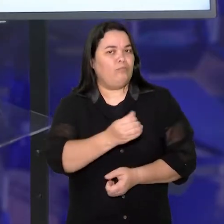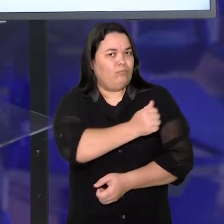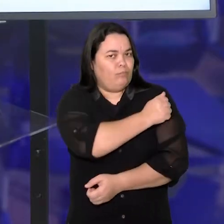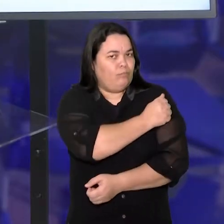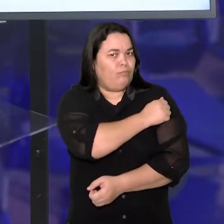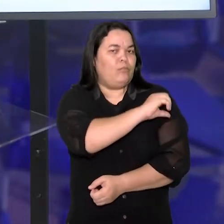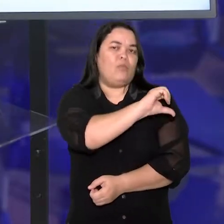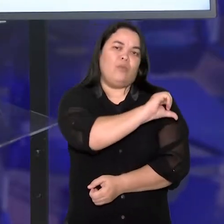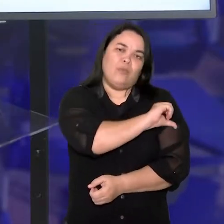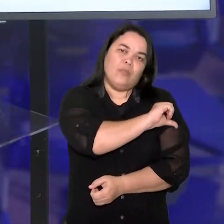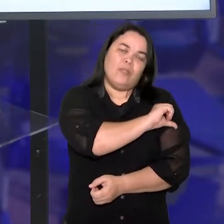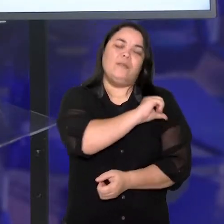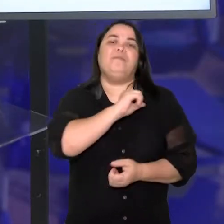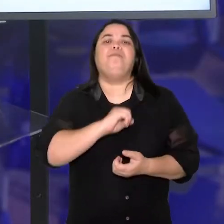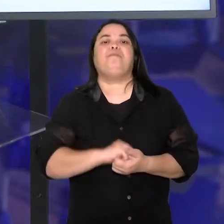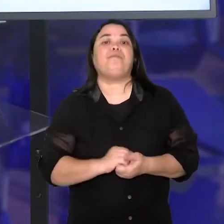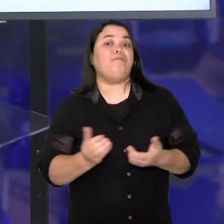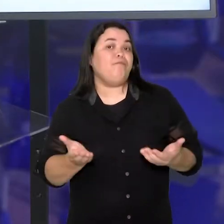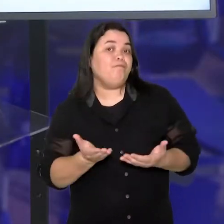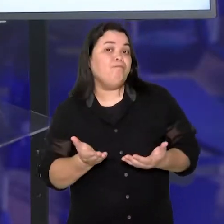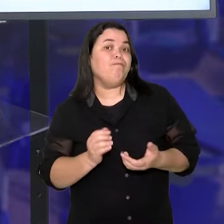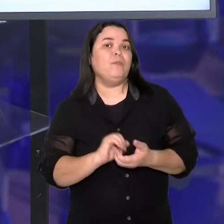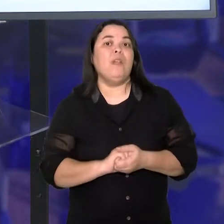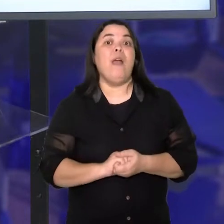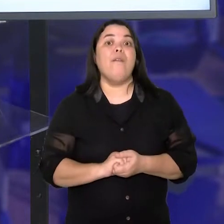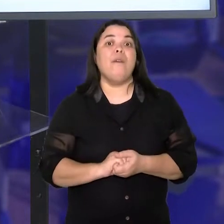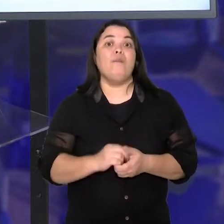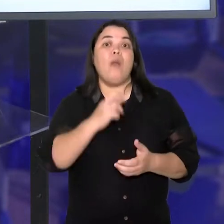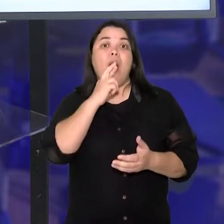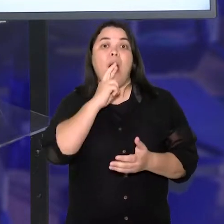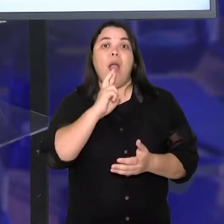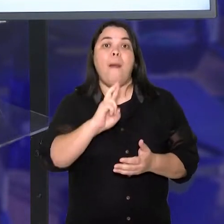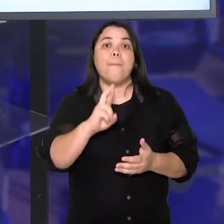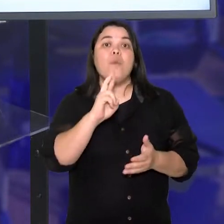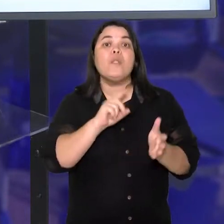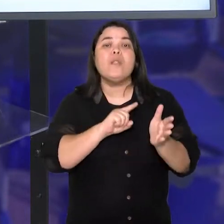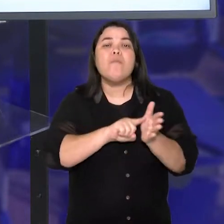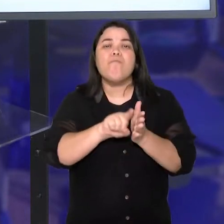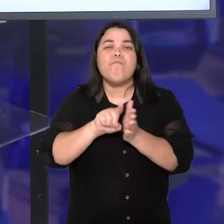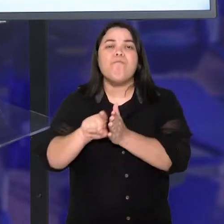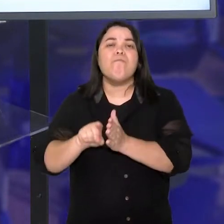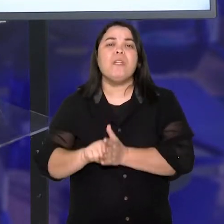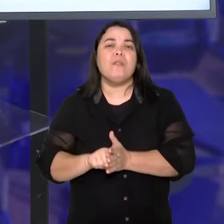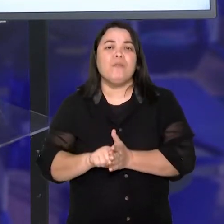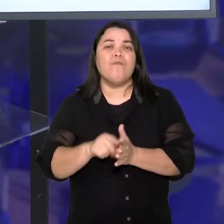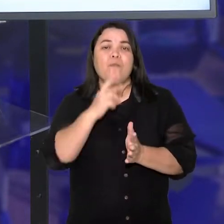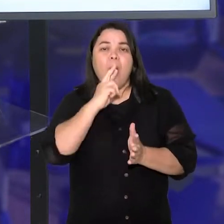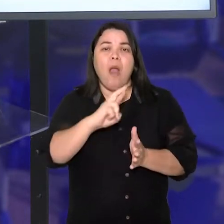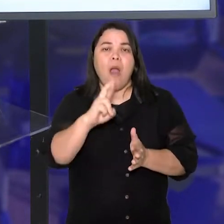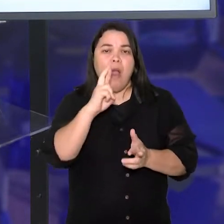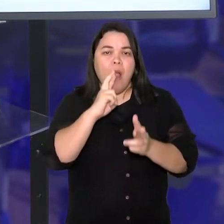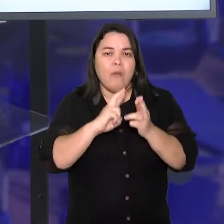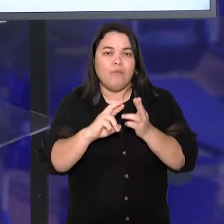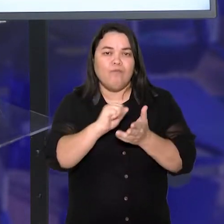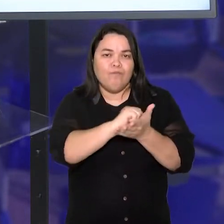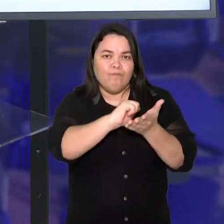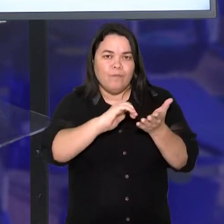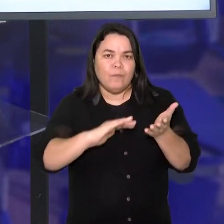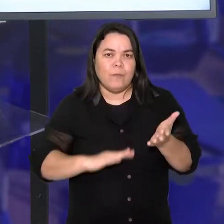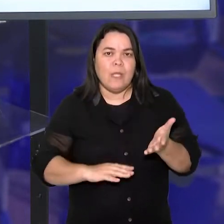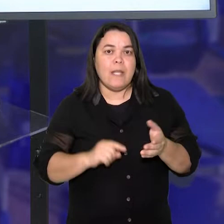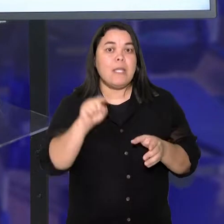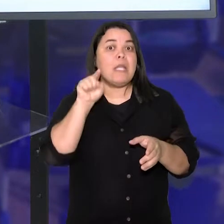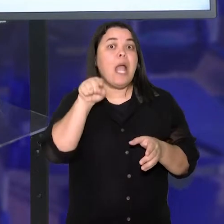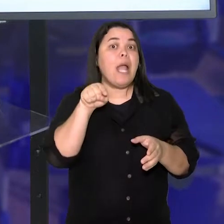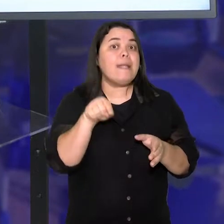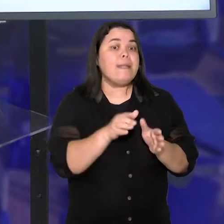do ensino fundamental. Dessa vez eu estou aqui para corrigir com vocês, fazer a resolução das atividades que estão aí na